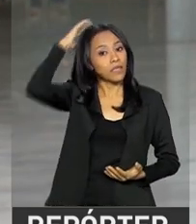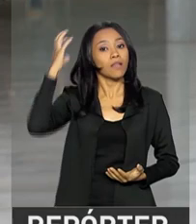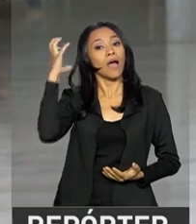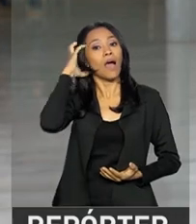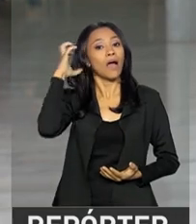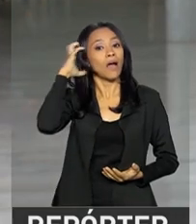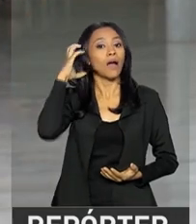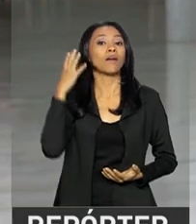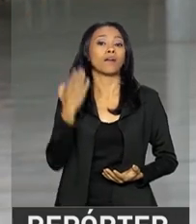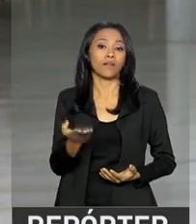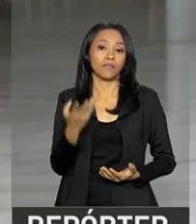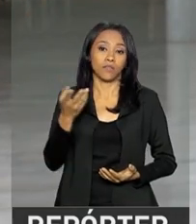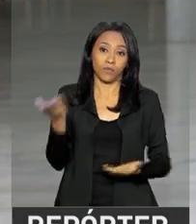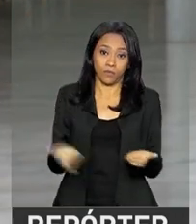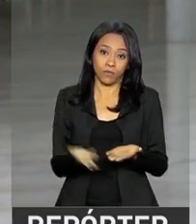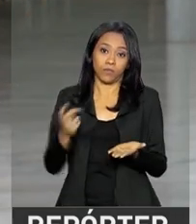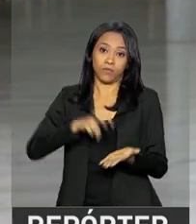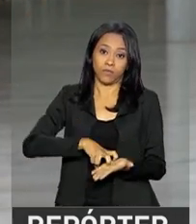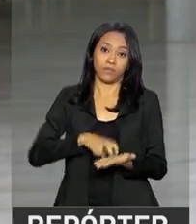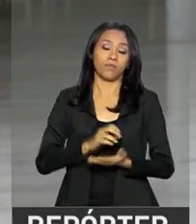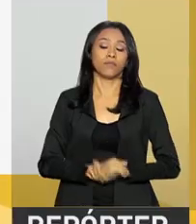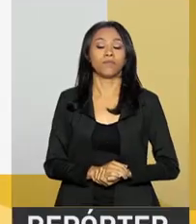Rádio Bandeirantes nesta manhã.